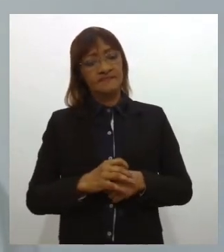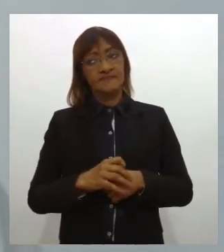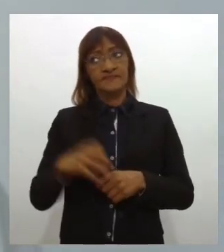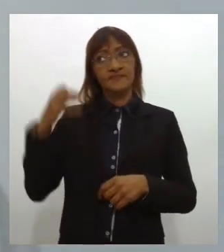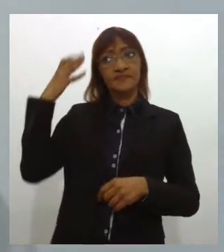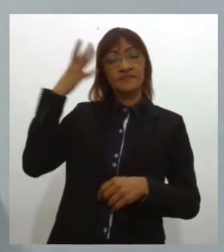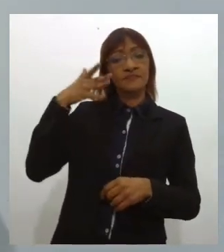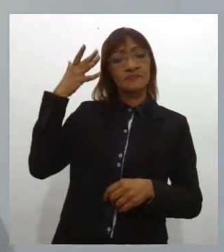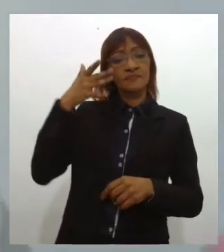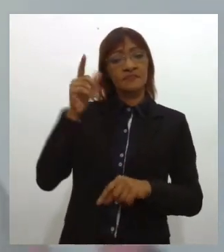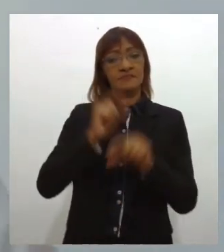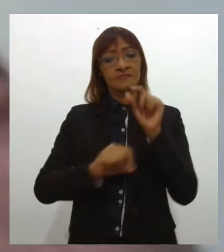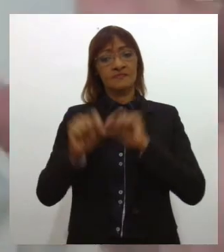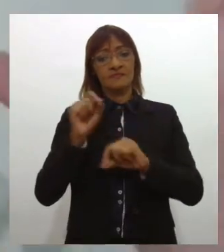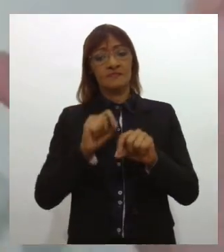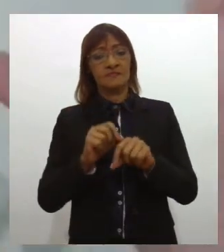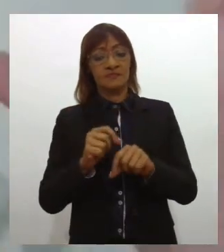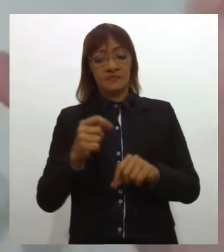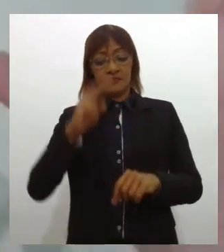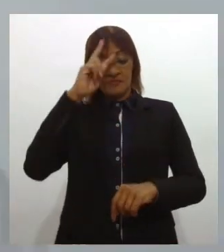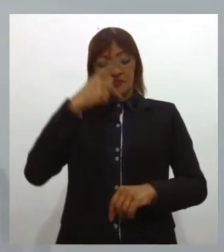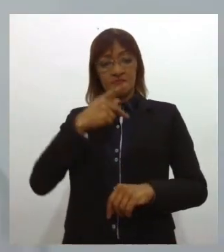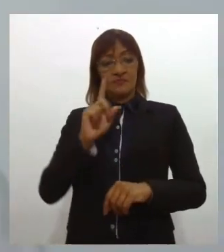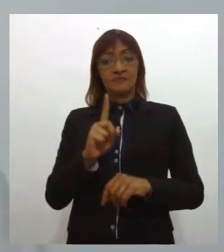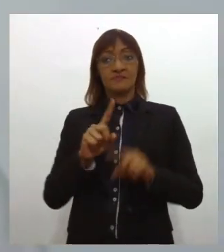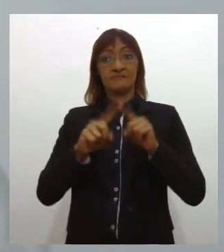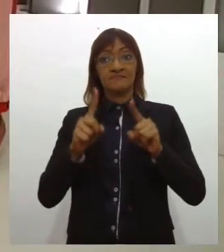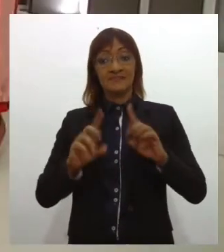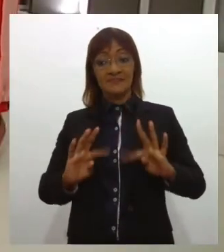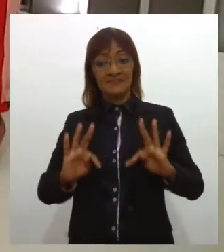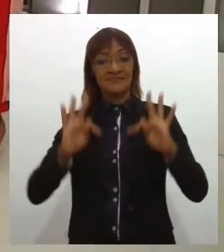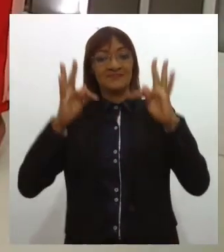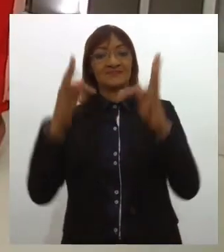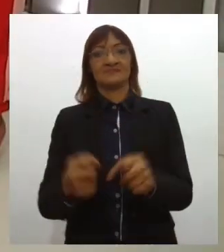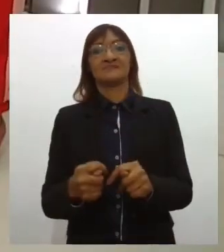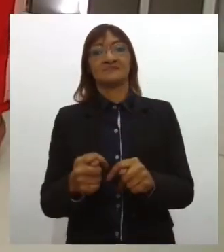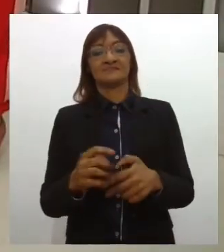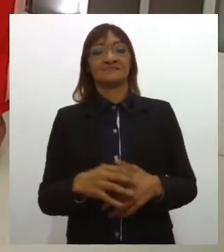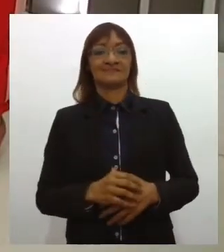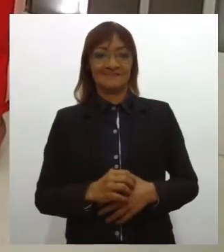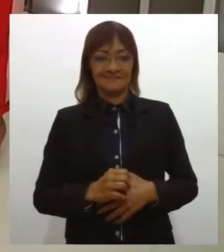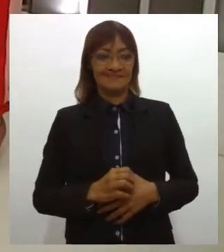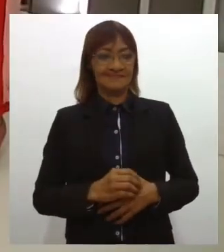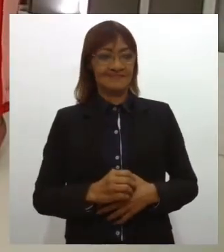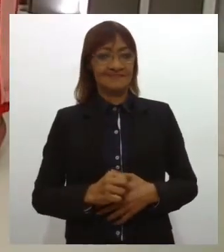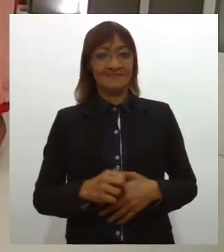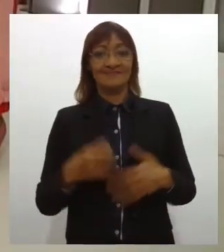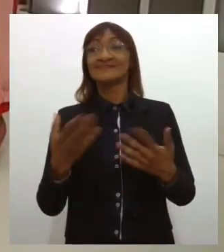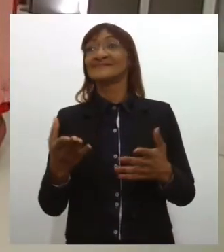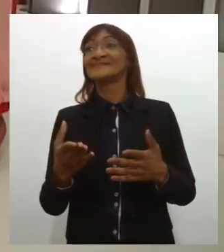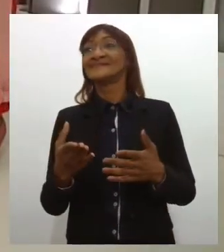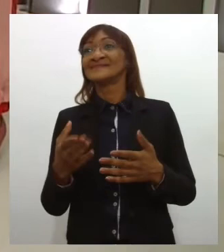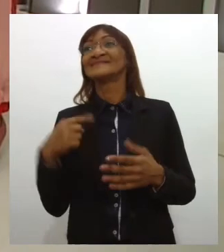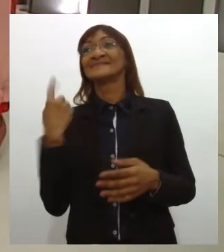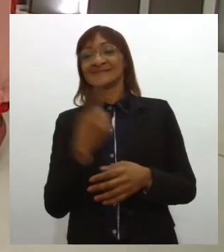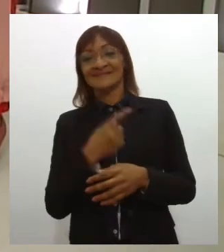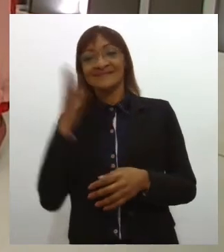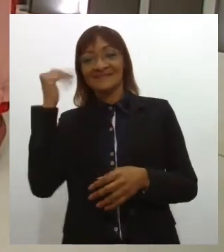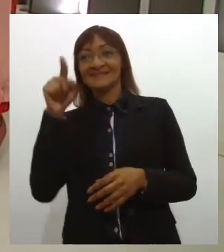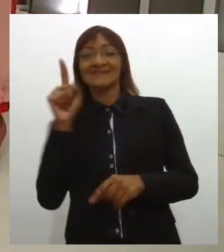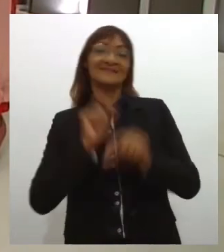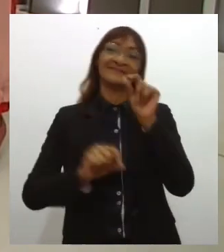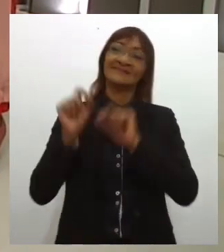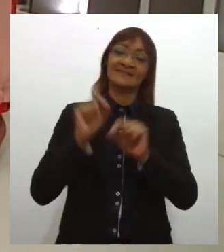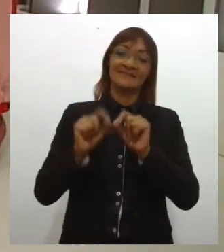discurso do eu para o discurso do todo. A gente não pode dar muito spoiler, mas também o plano fala muito também sobre a